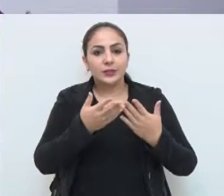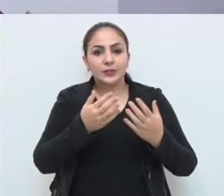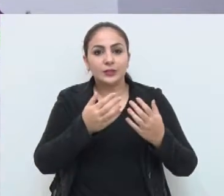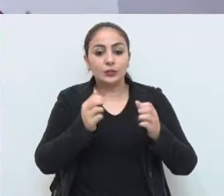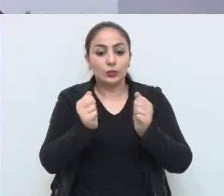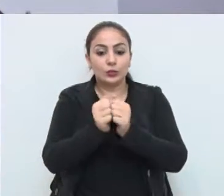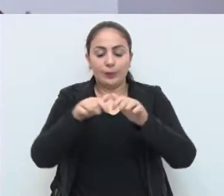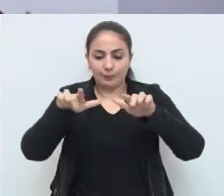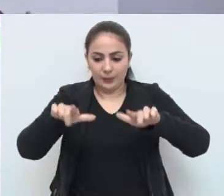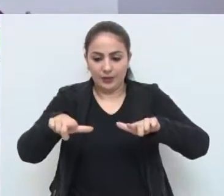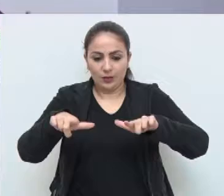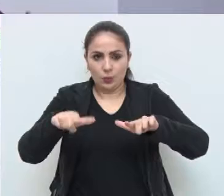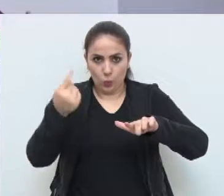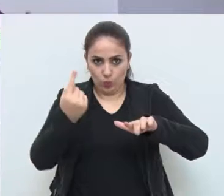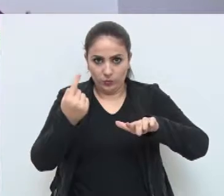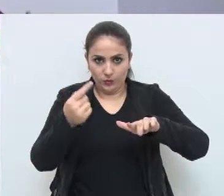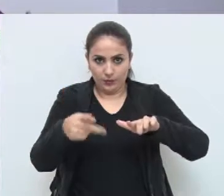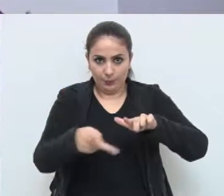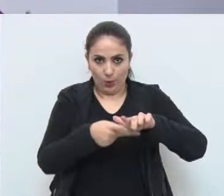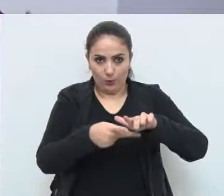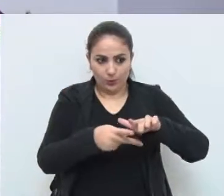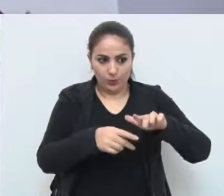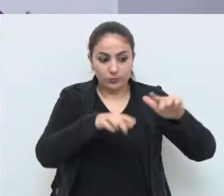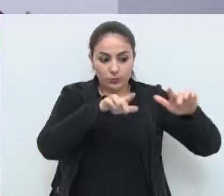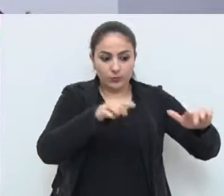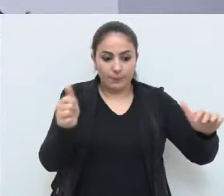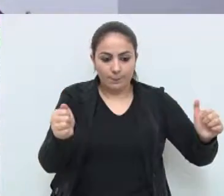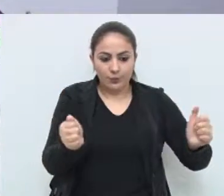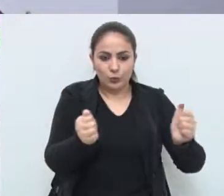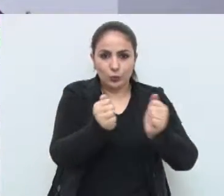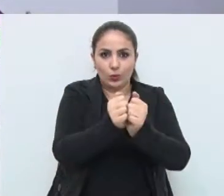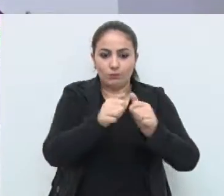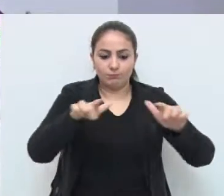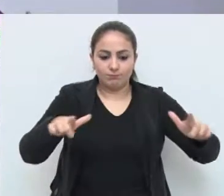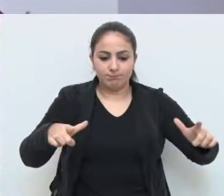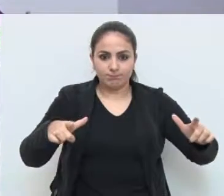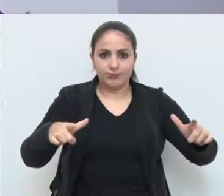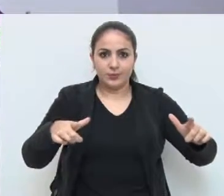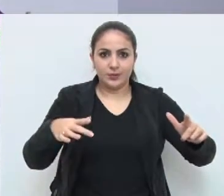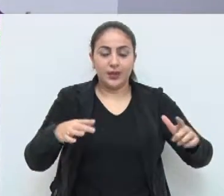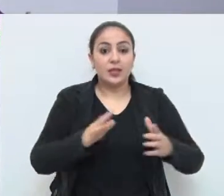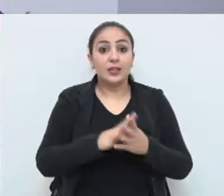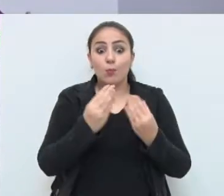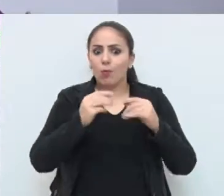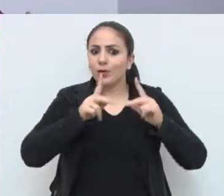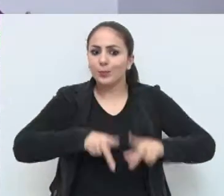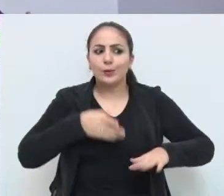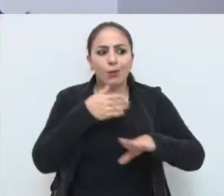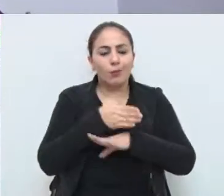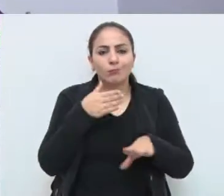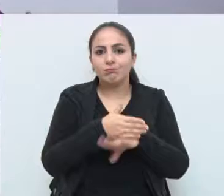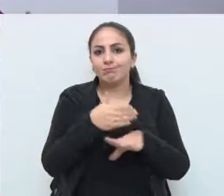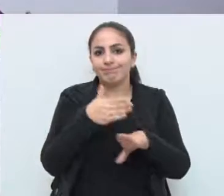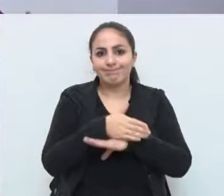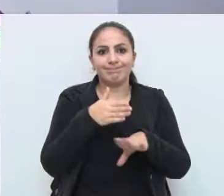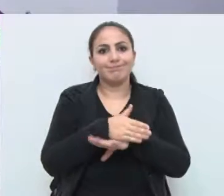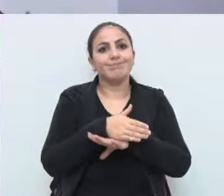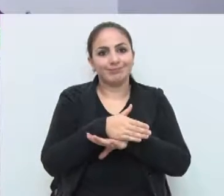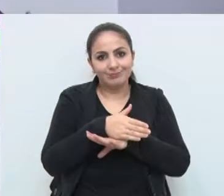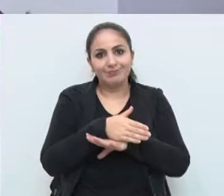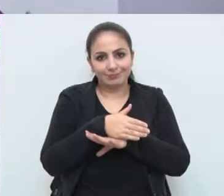juntar 2 estabelecimentos em um só e dentro disso está tendo um número grande de pessoas circulando, né? Então,